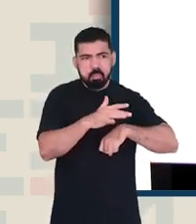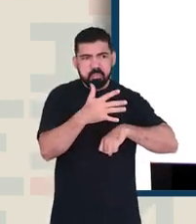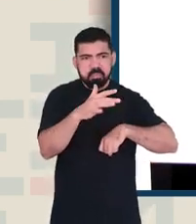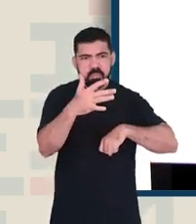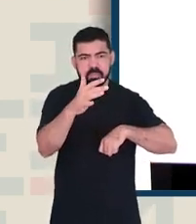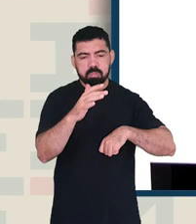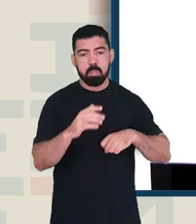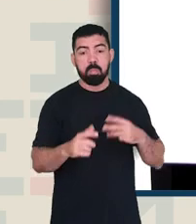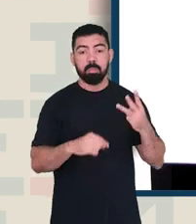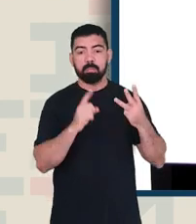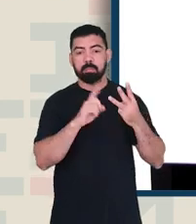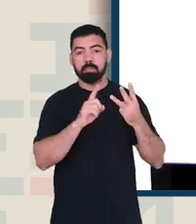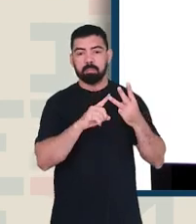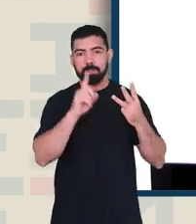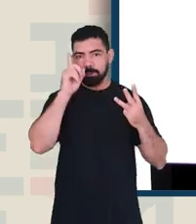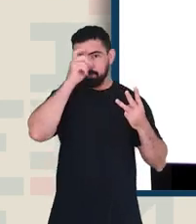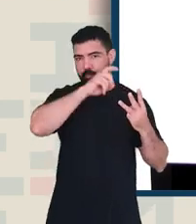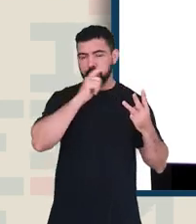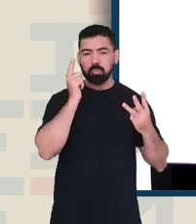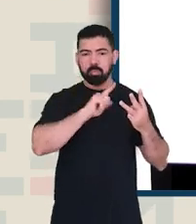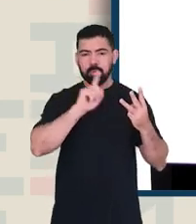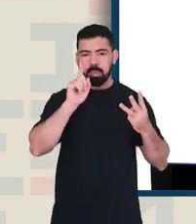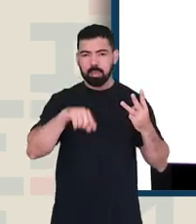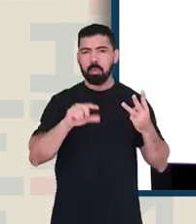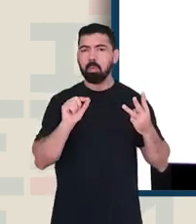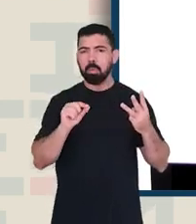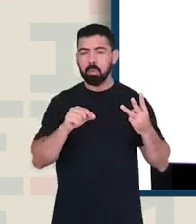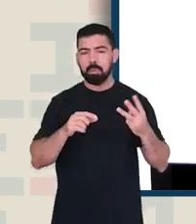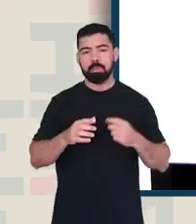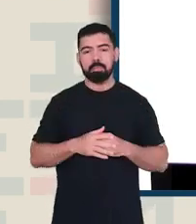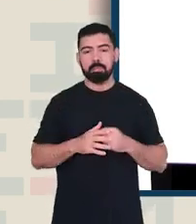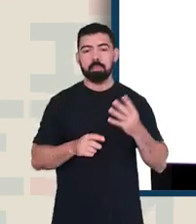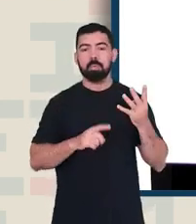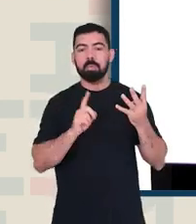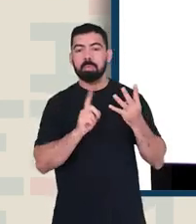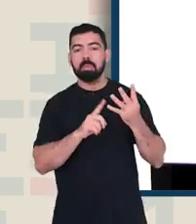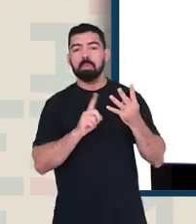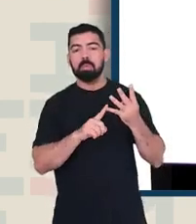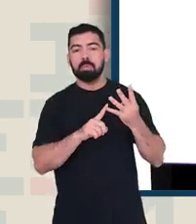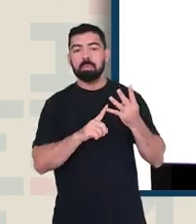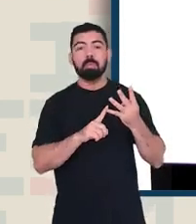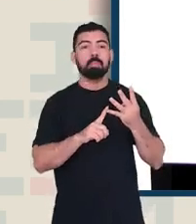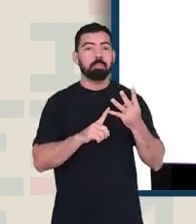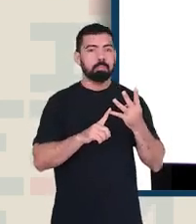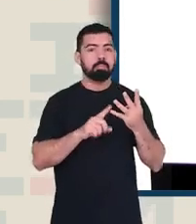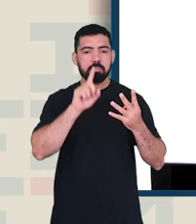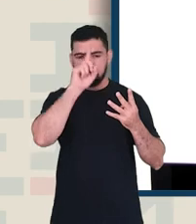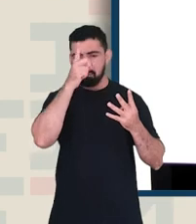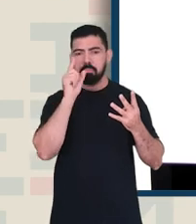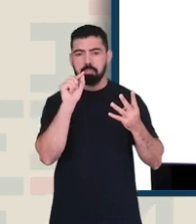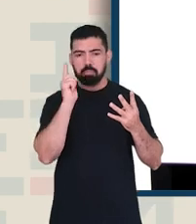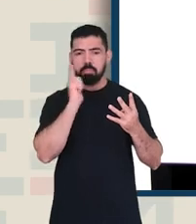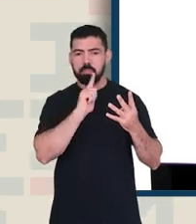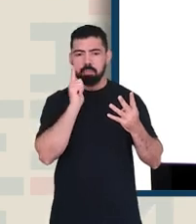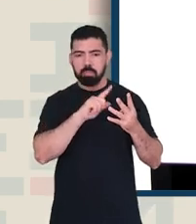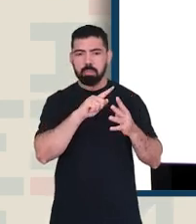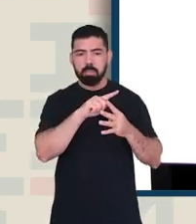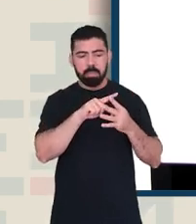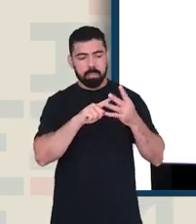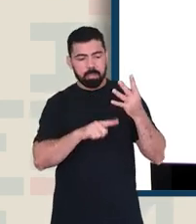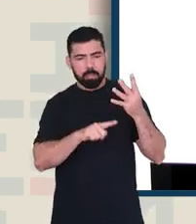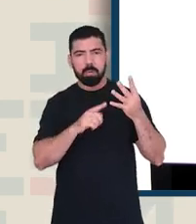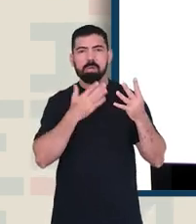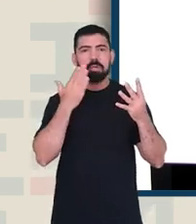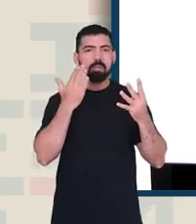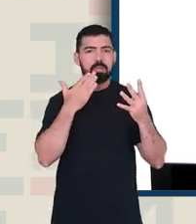No terceiro, fica um pouco mais difícil de saber. No quarto, até podemos adivinhar um pouquinho, mas está